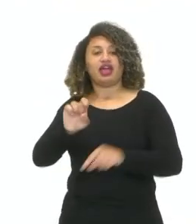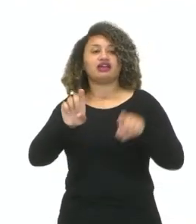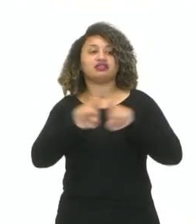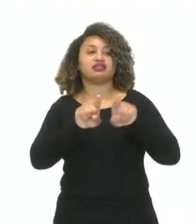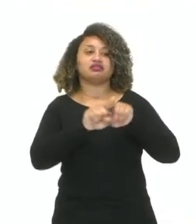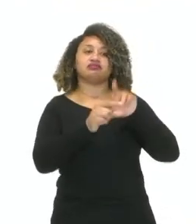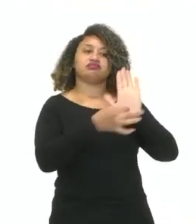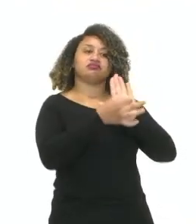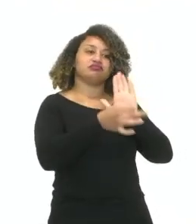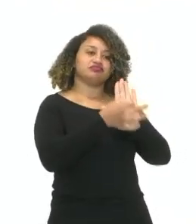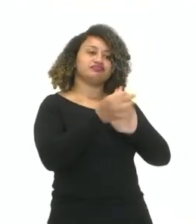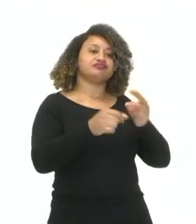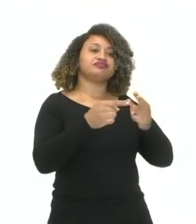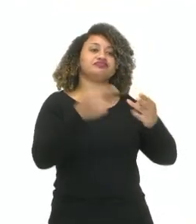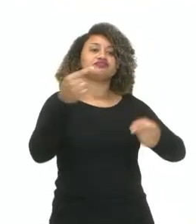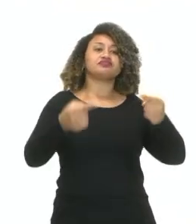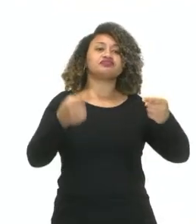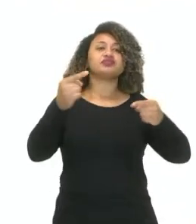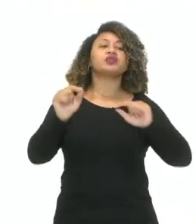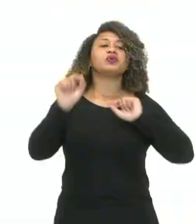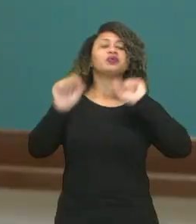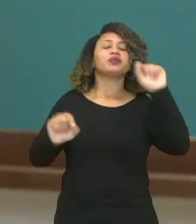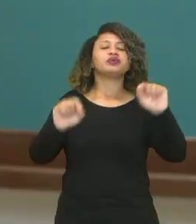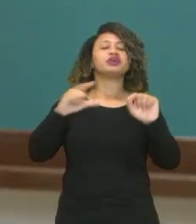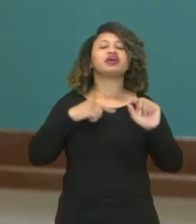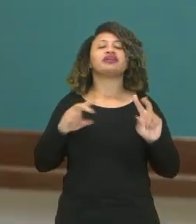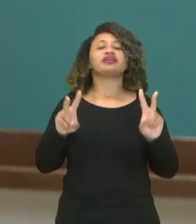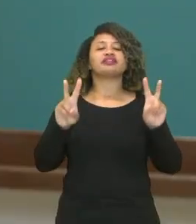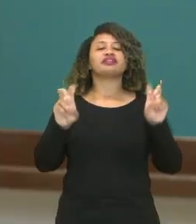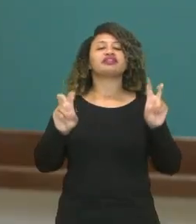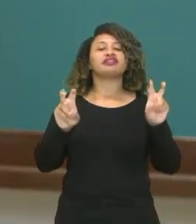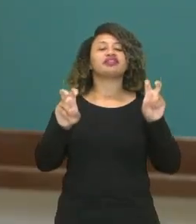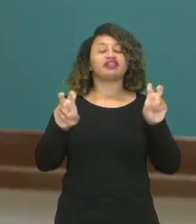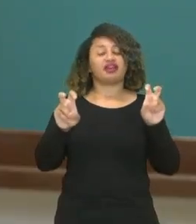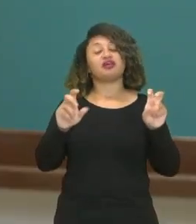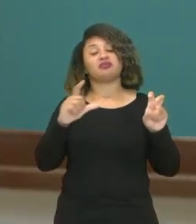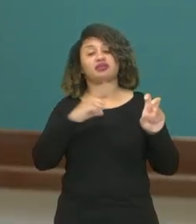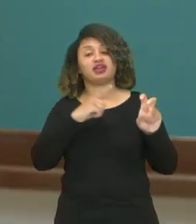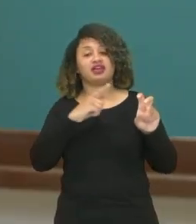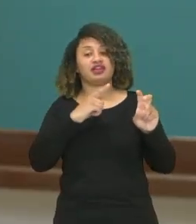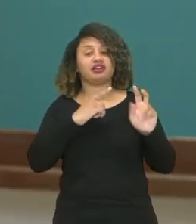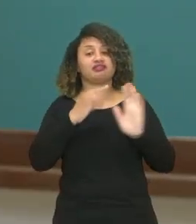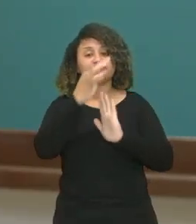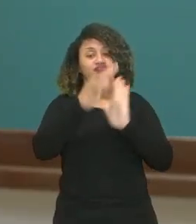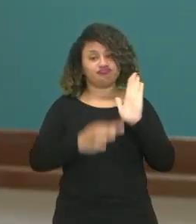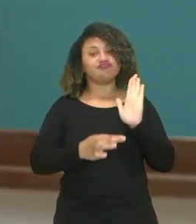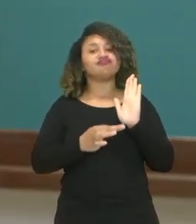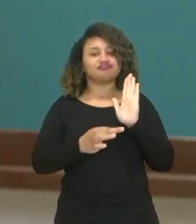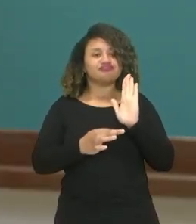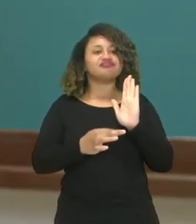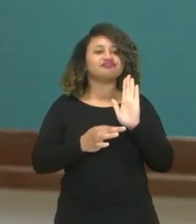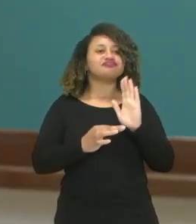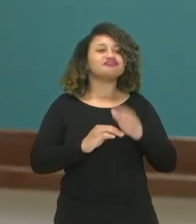argumentos. E debatemos a questão e as questões também trazidas pelo texto.